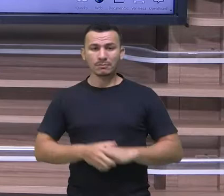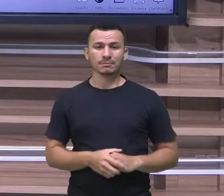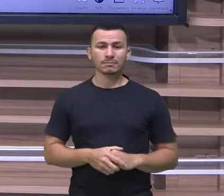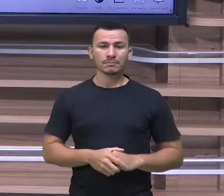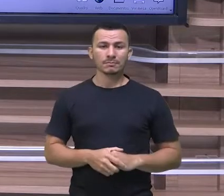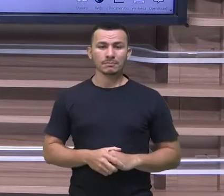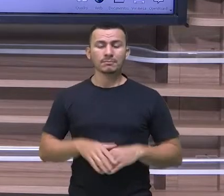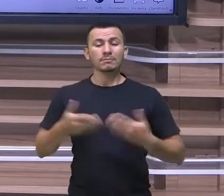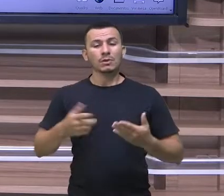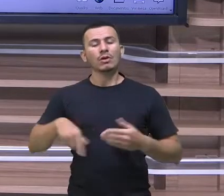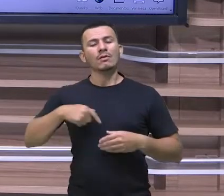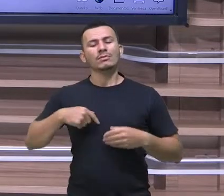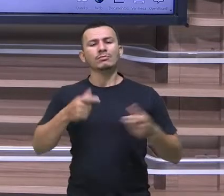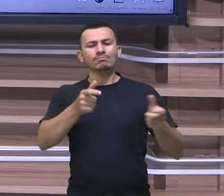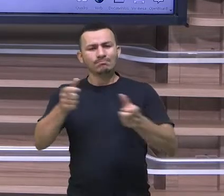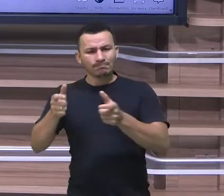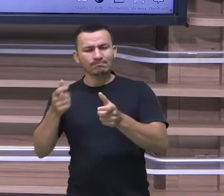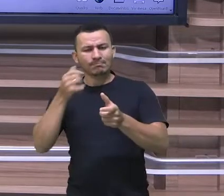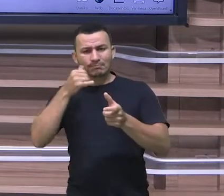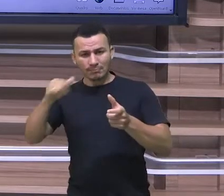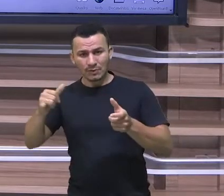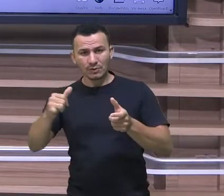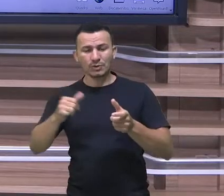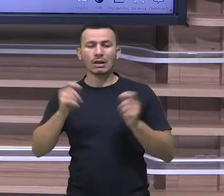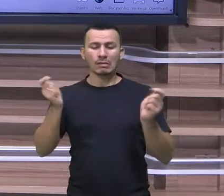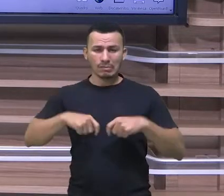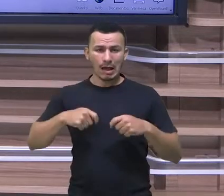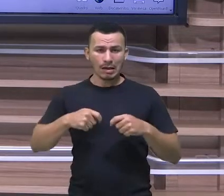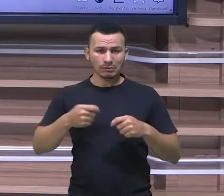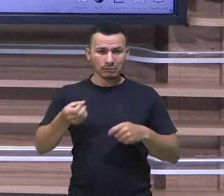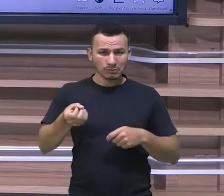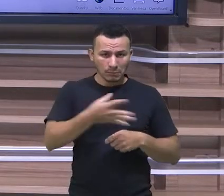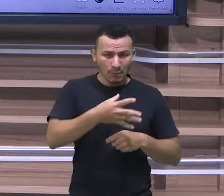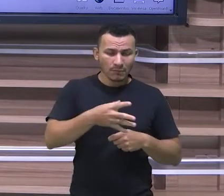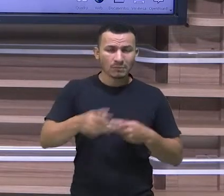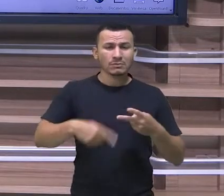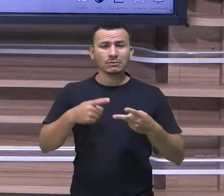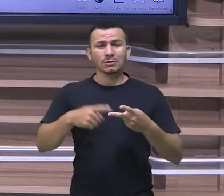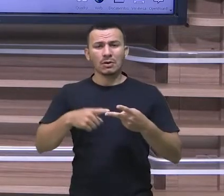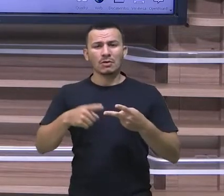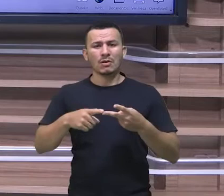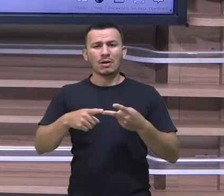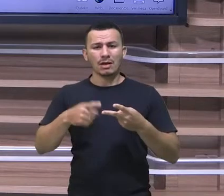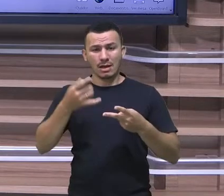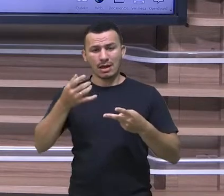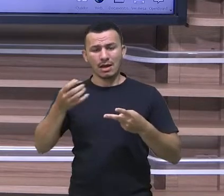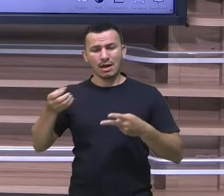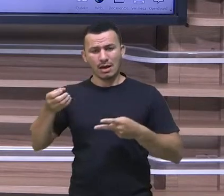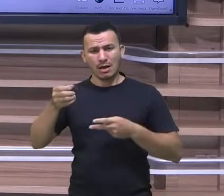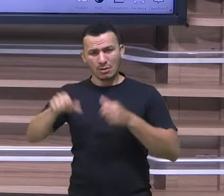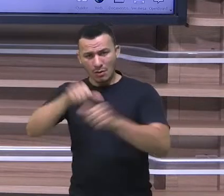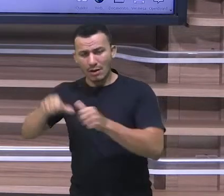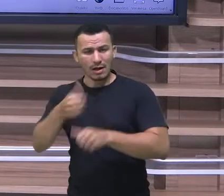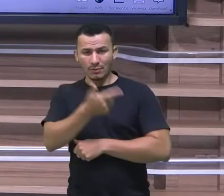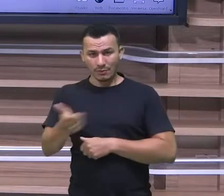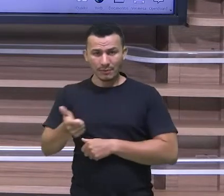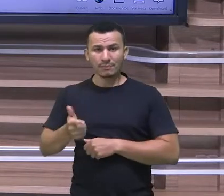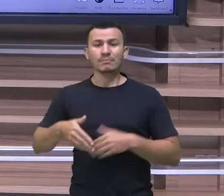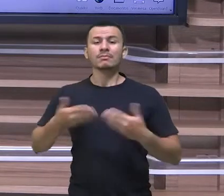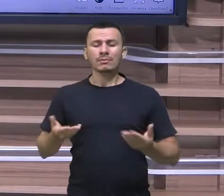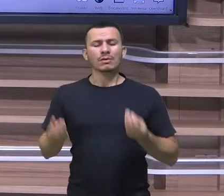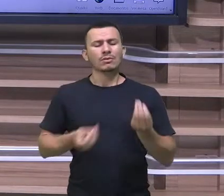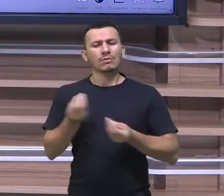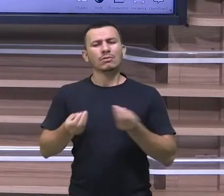vai estar falando de fontes de energias renováveis e fontes de energias não renováveis. Mas antes vamos verificar